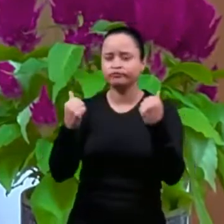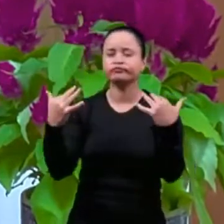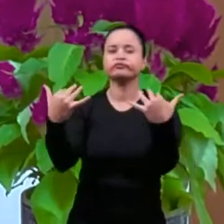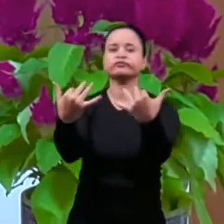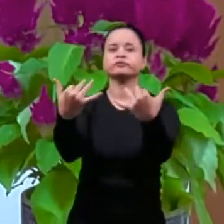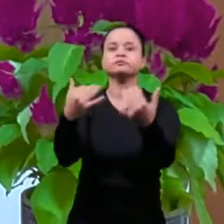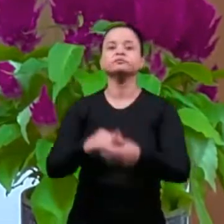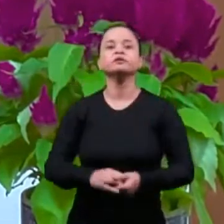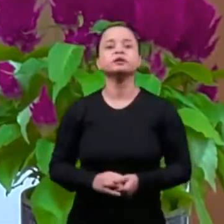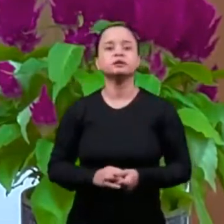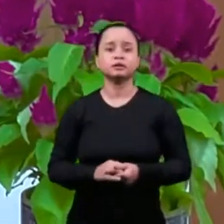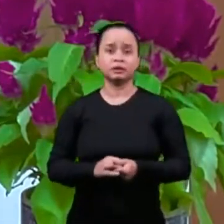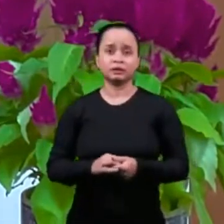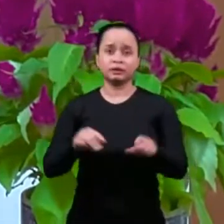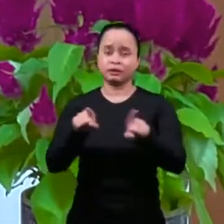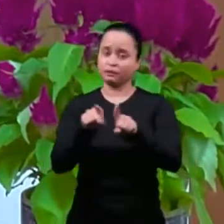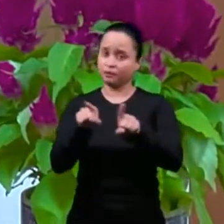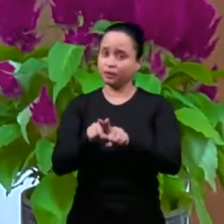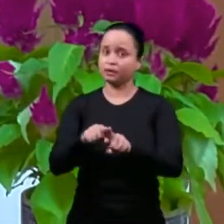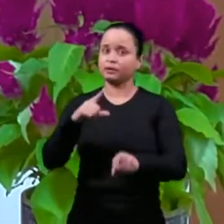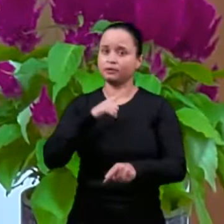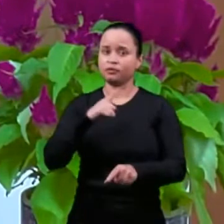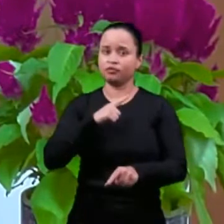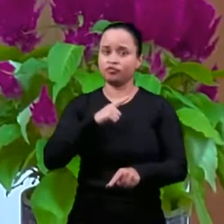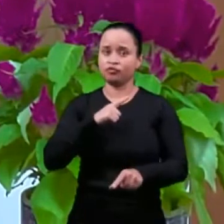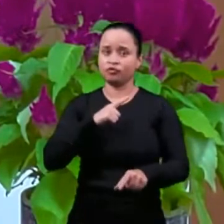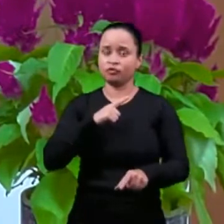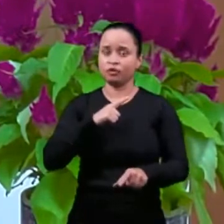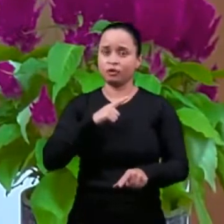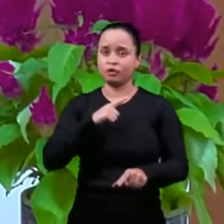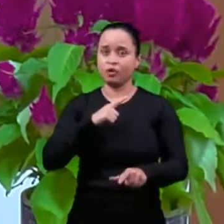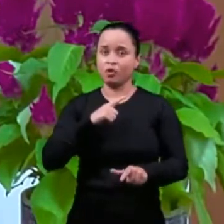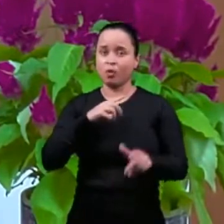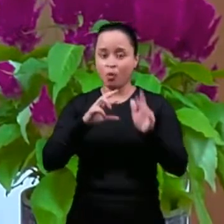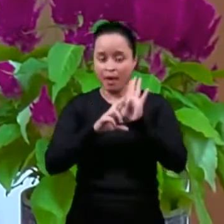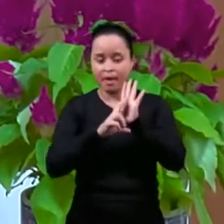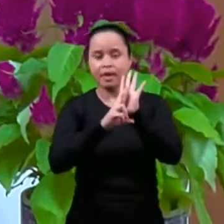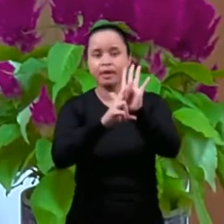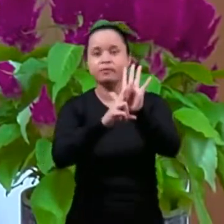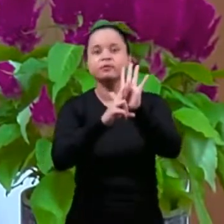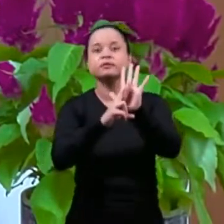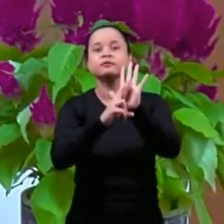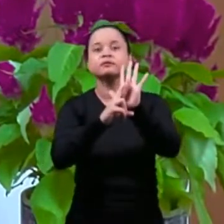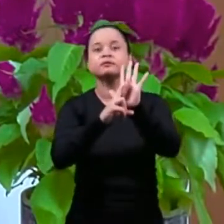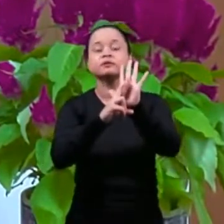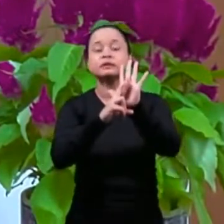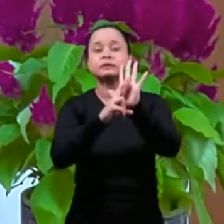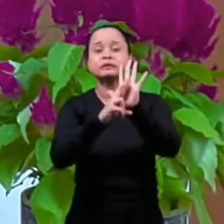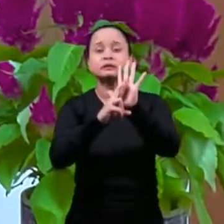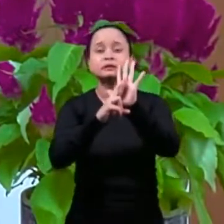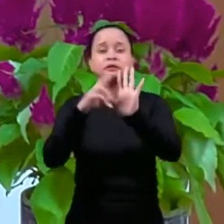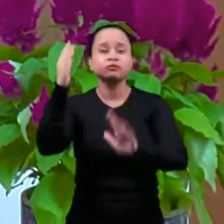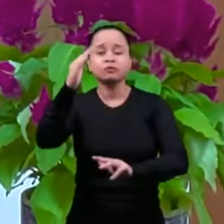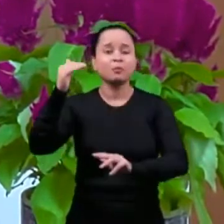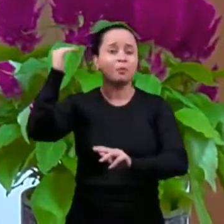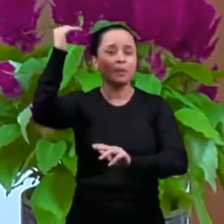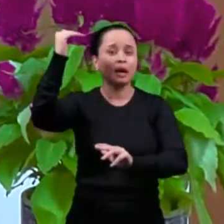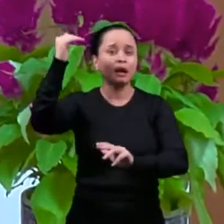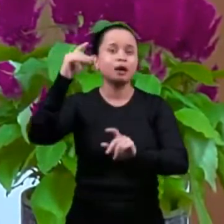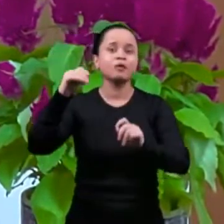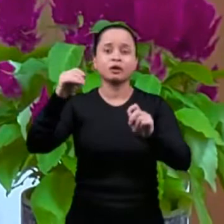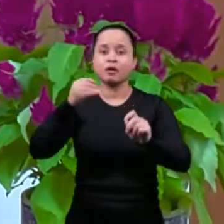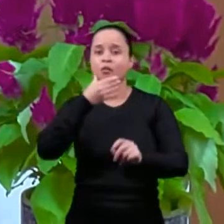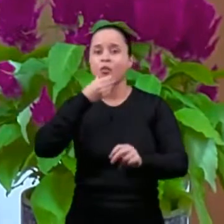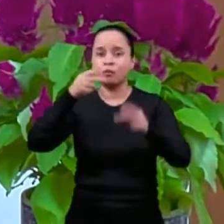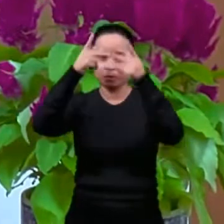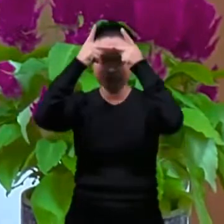inclusive com seu grande representante, que era Pôncio Pilatos, conhecido na